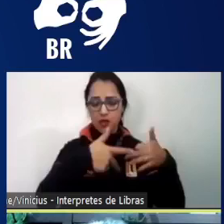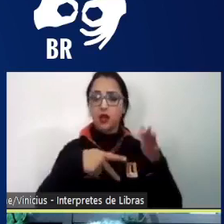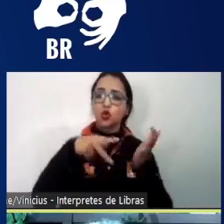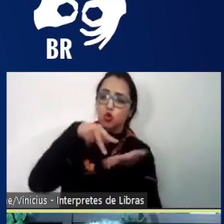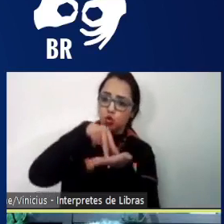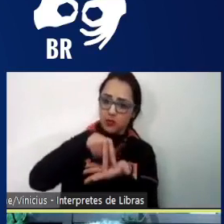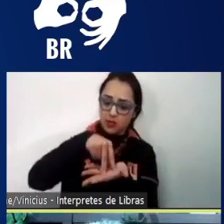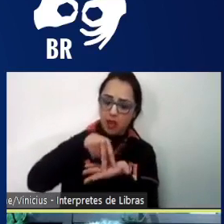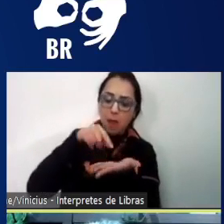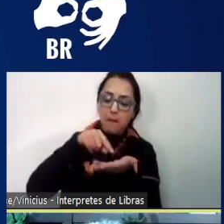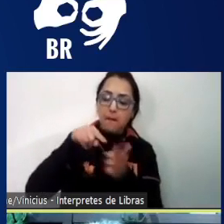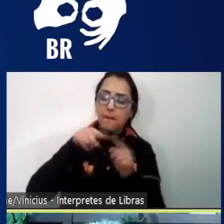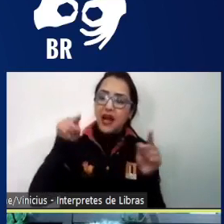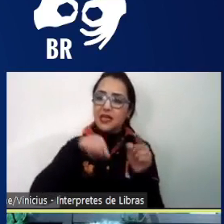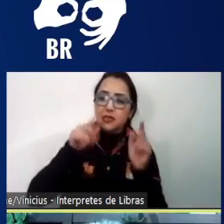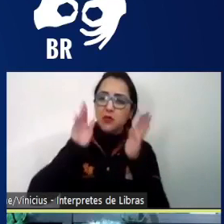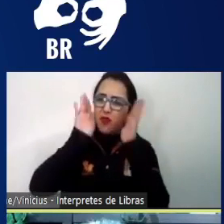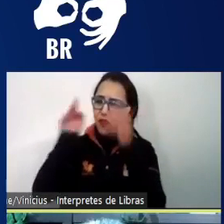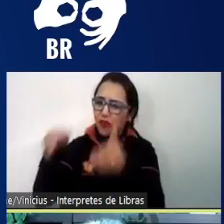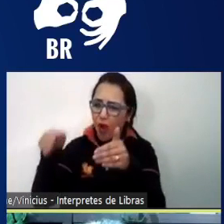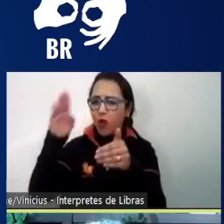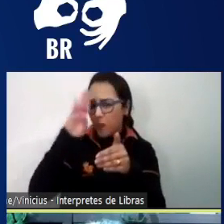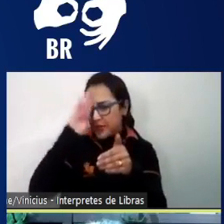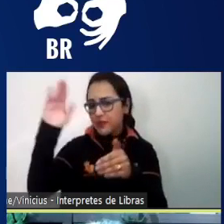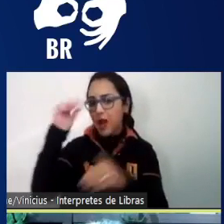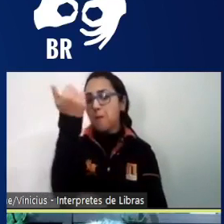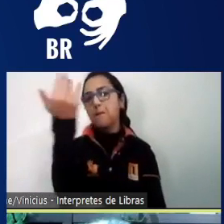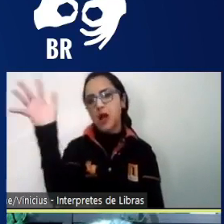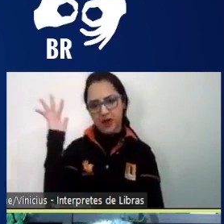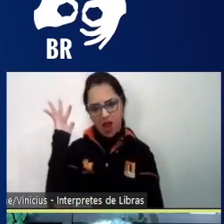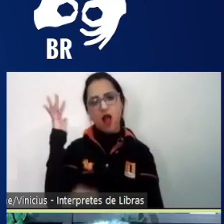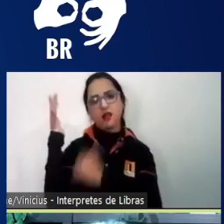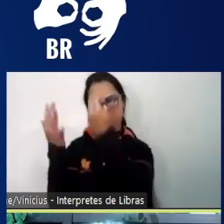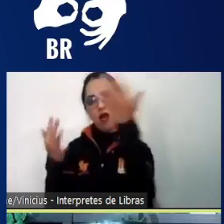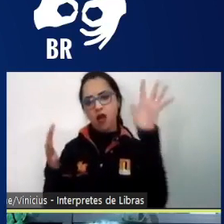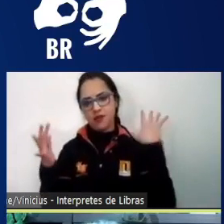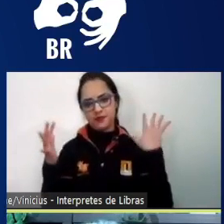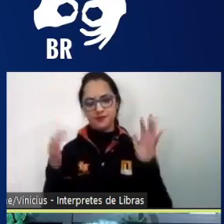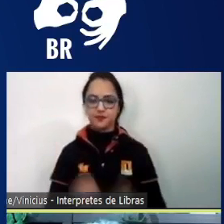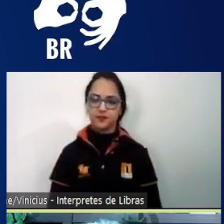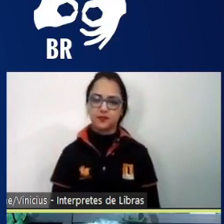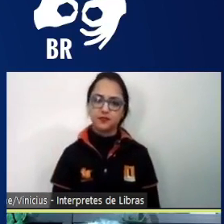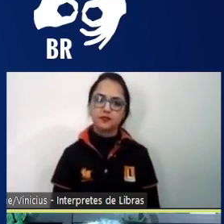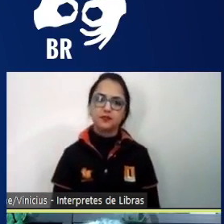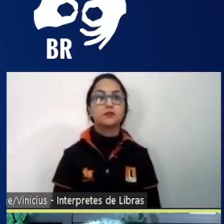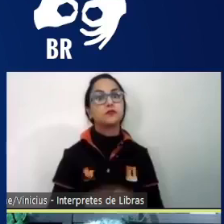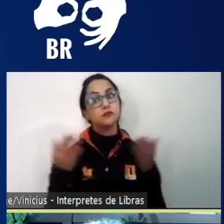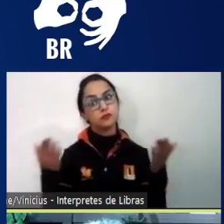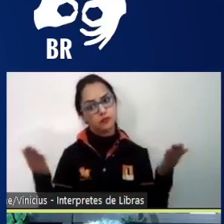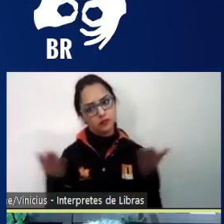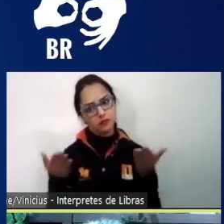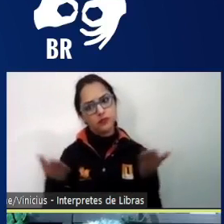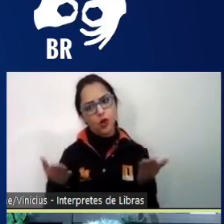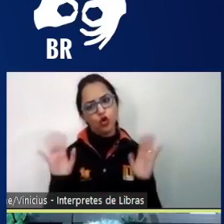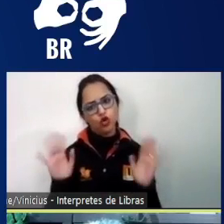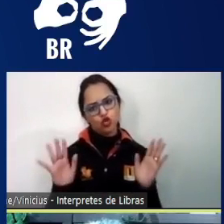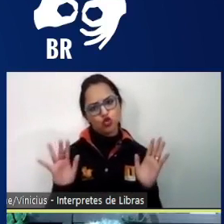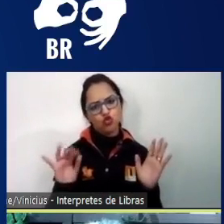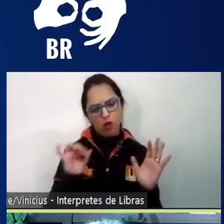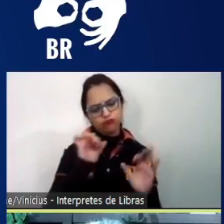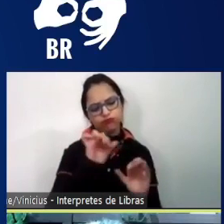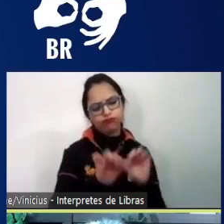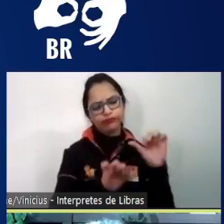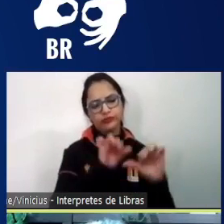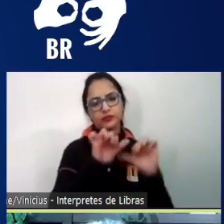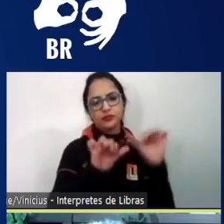recursos, né? Hoje, obviamente, após uma evolução, nós